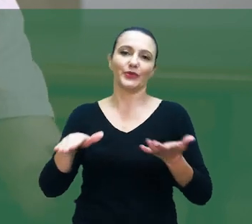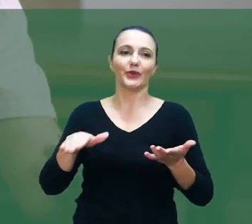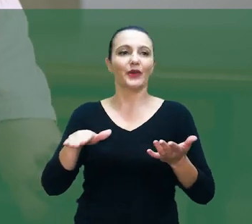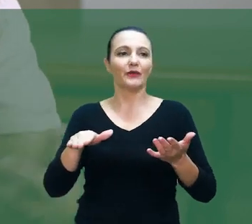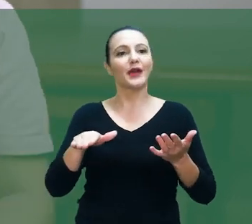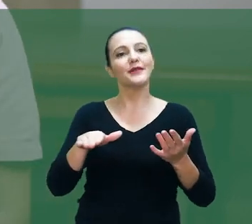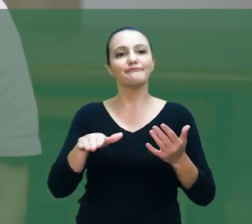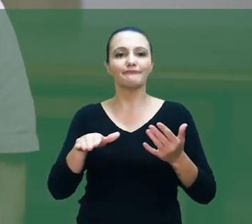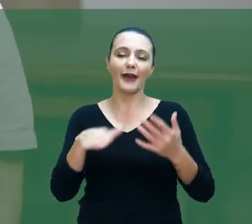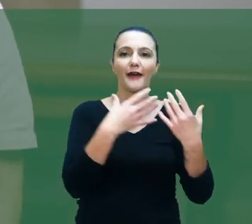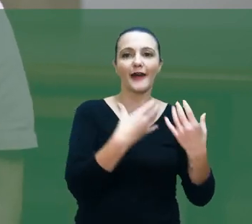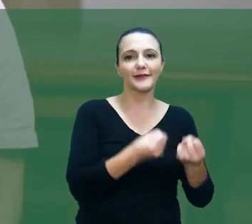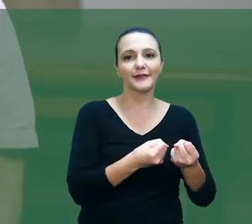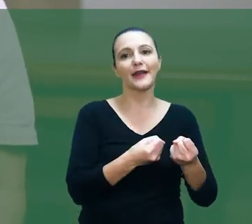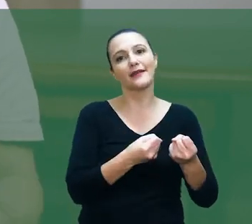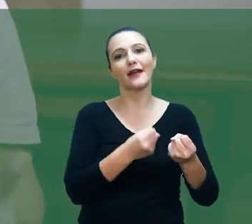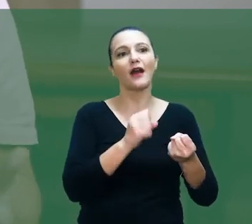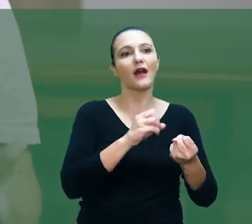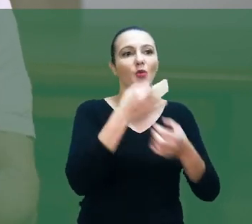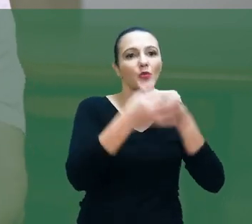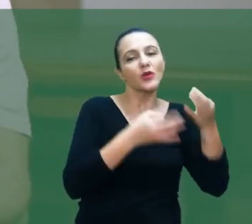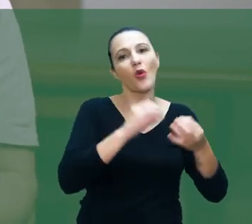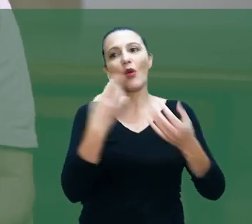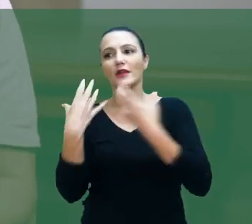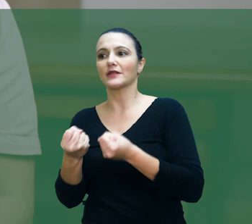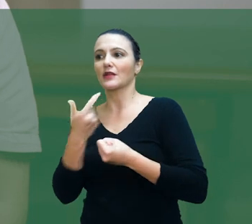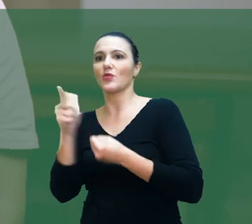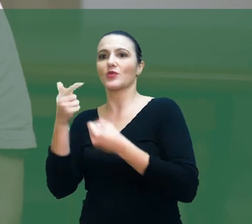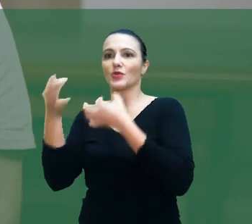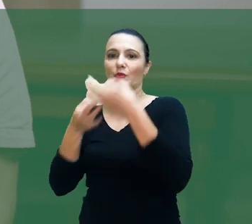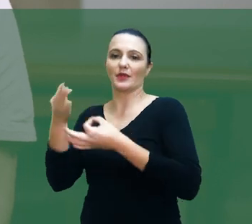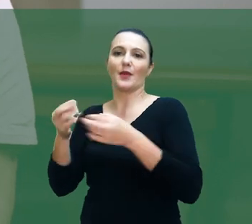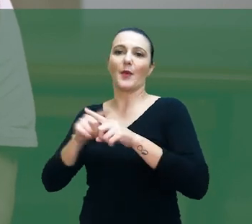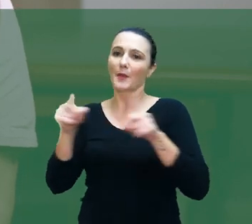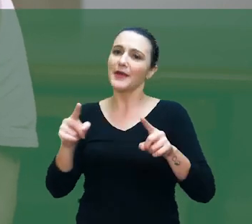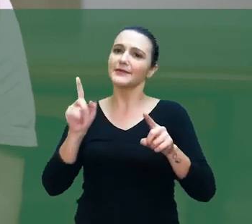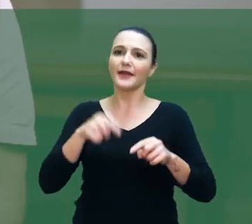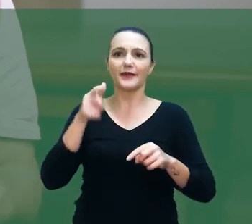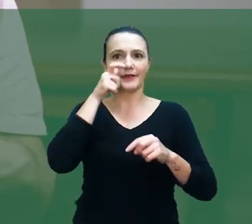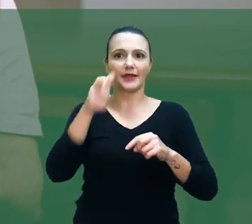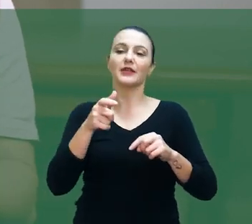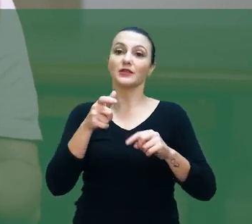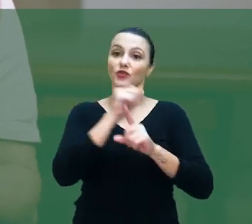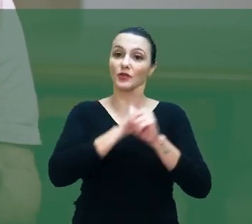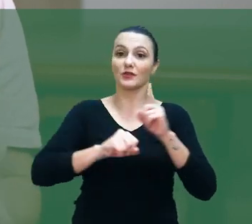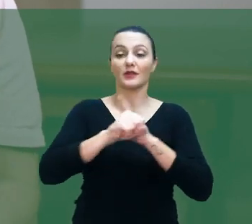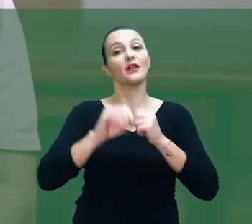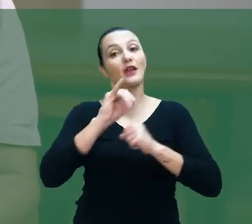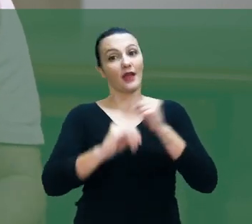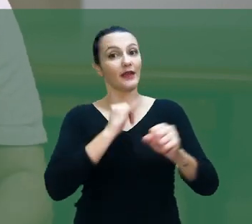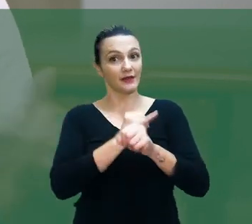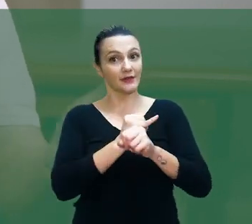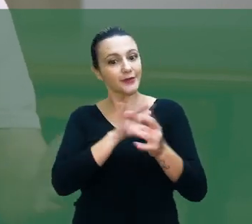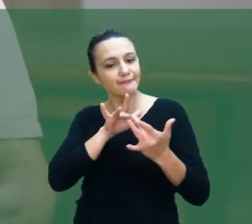dos lados, seja de outro. Acho que é muito mais usar esse tema que tem trazido muito interesse da sociedade, né? A internet é muito